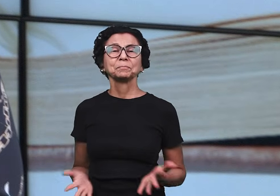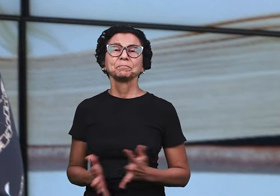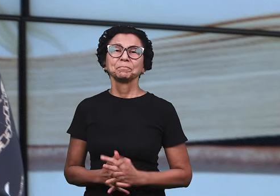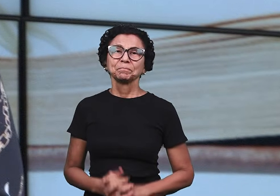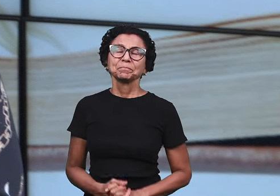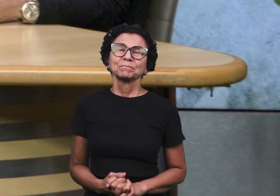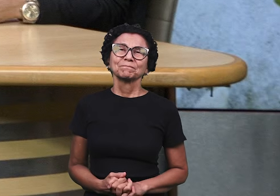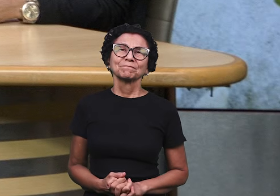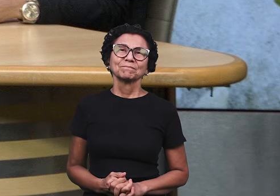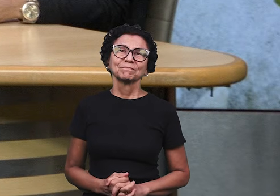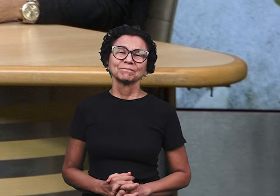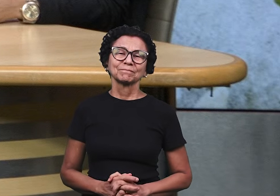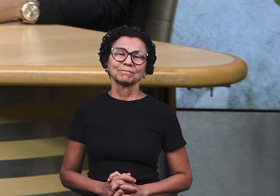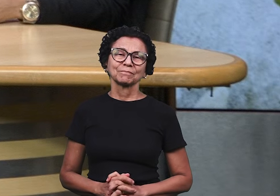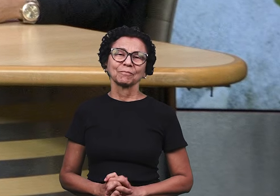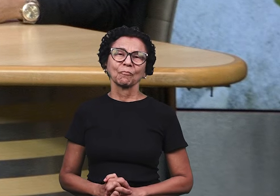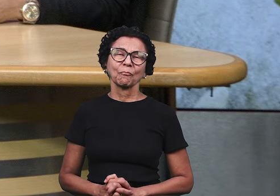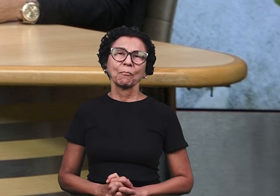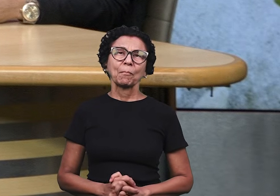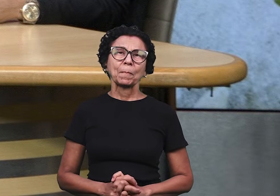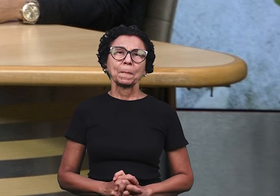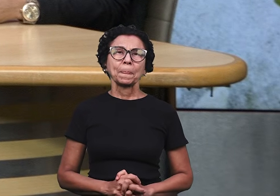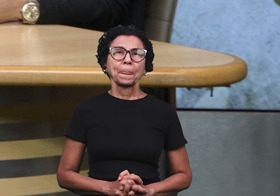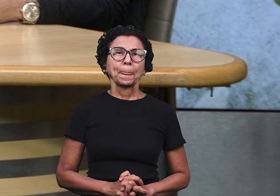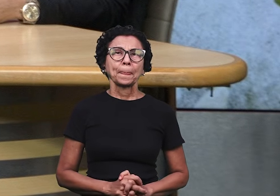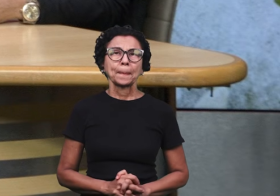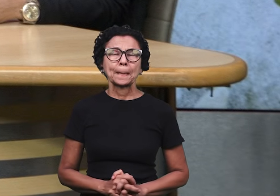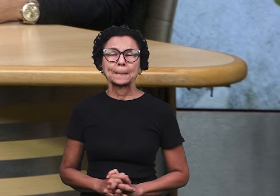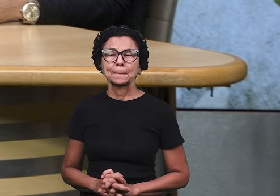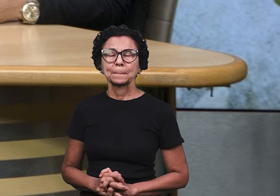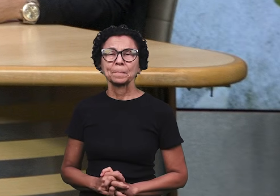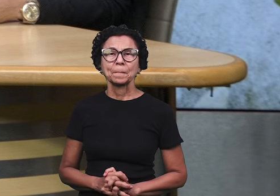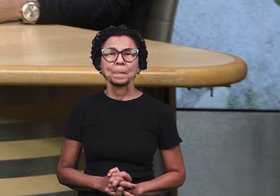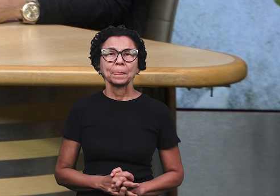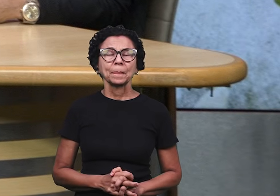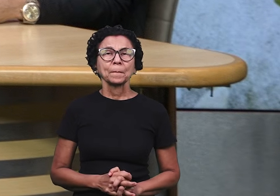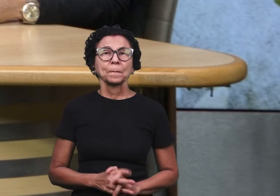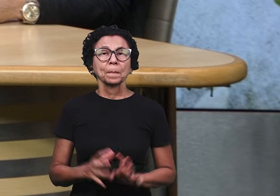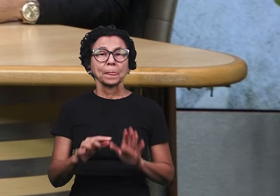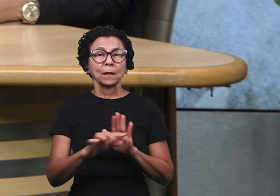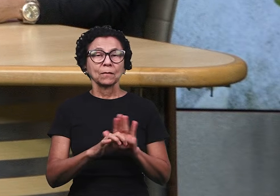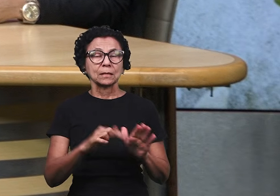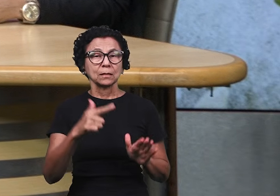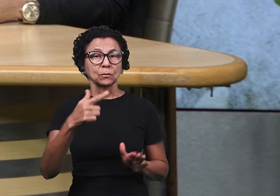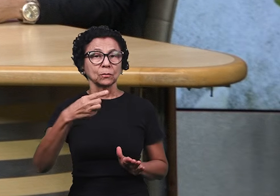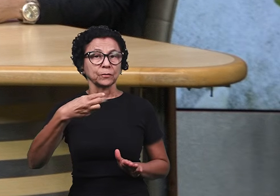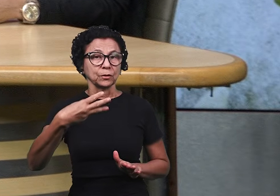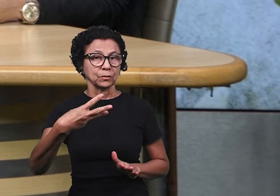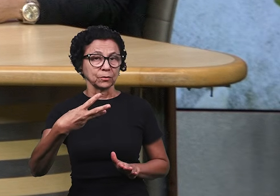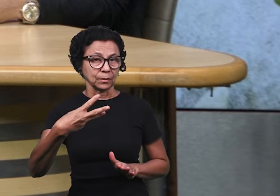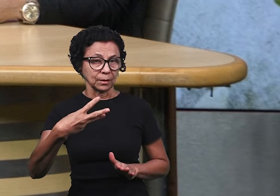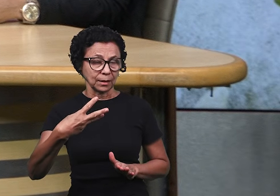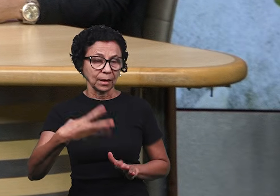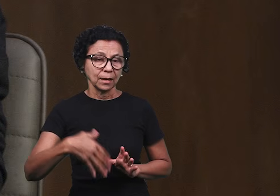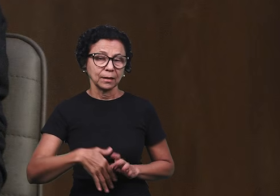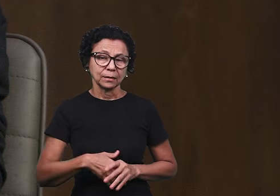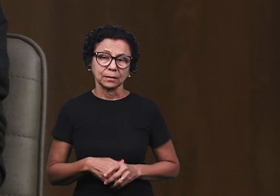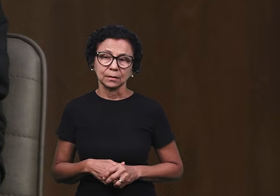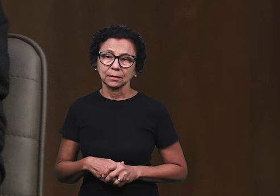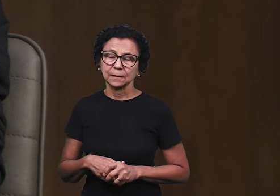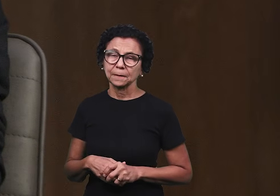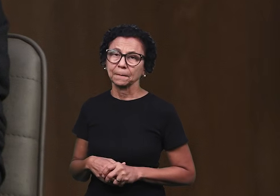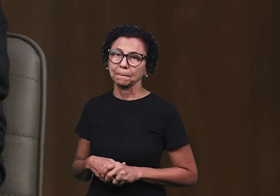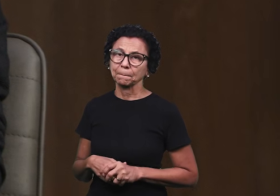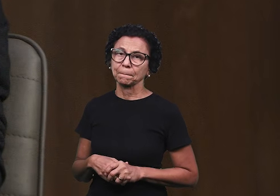nova vida, não é? Amém. E aqui, o final do versículo 23, tem um detalhe